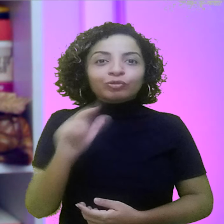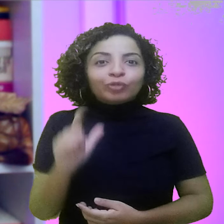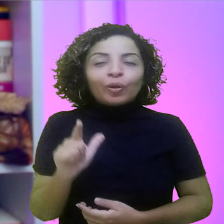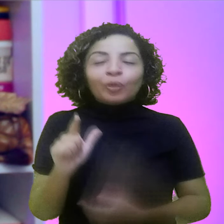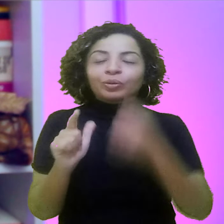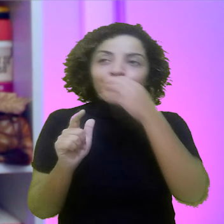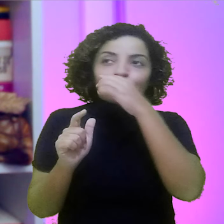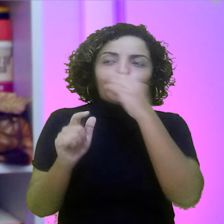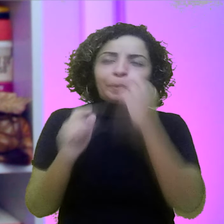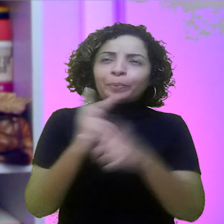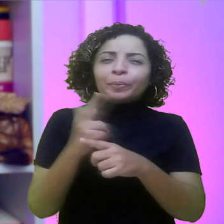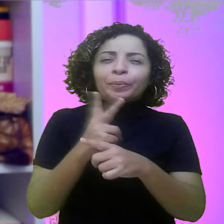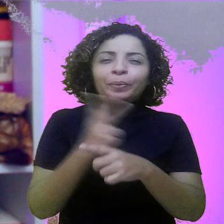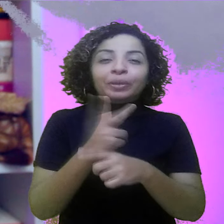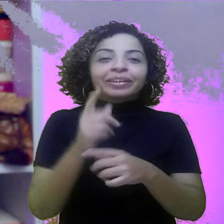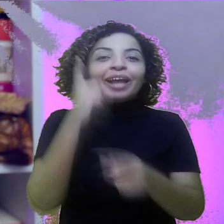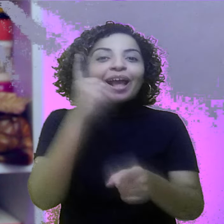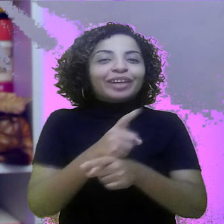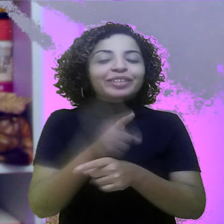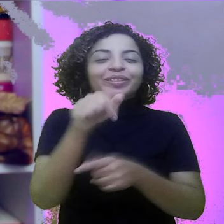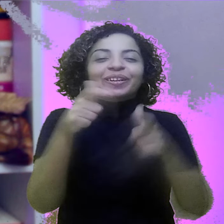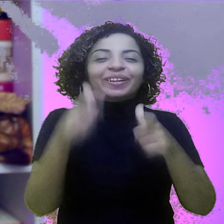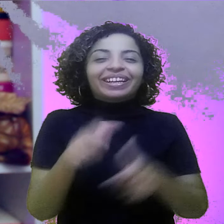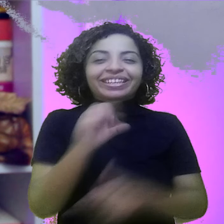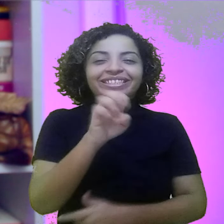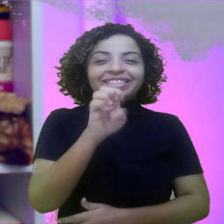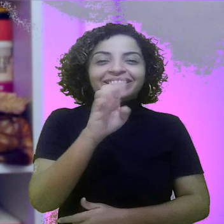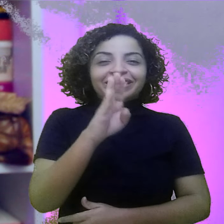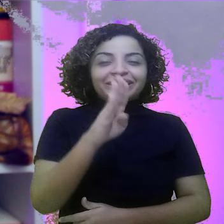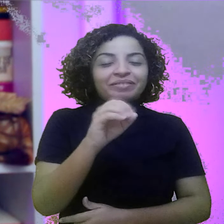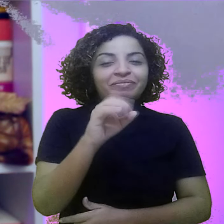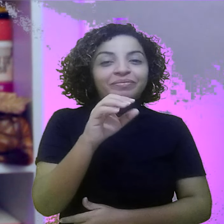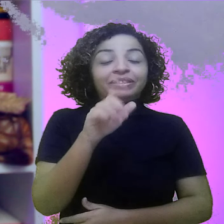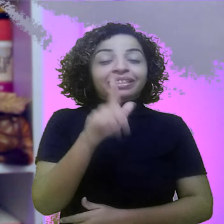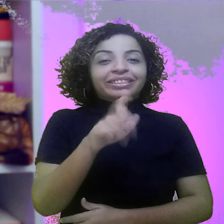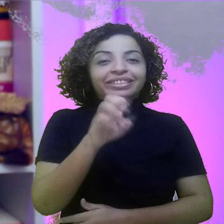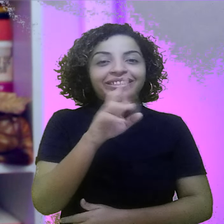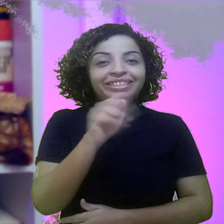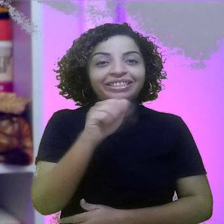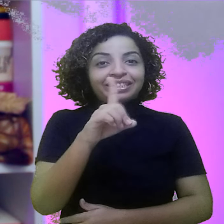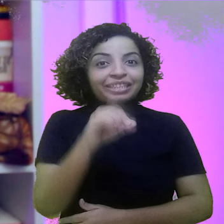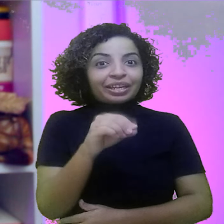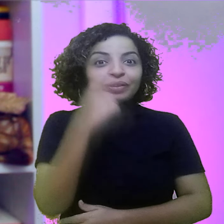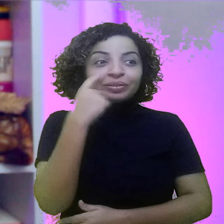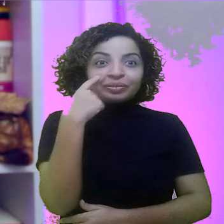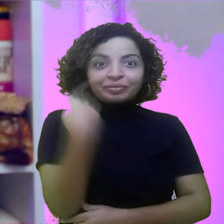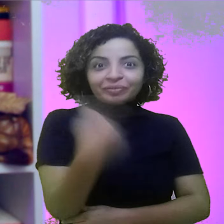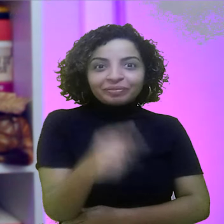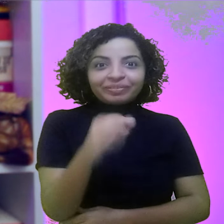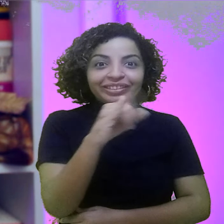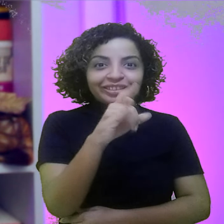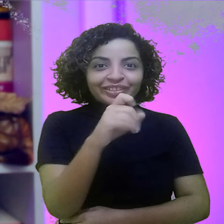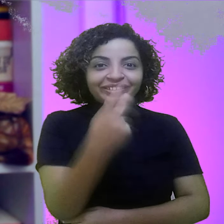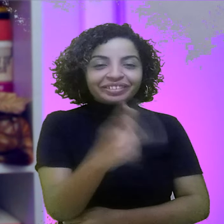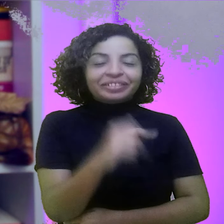né? E o volume 2 eu encontrei no sebo do Seu Geraldo. A Dona Estela postou lá nos stories, acabei comprando o volume 2, e aí